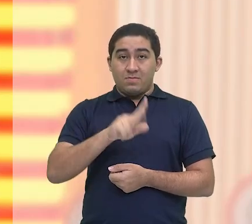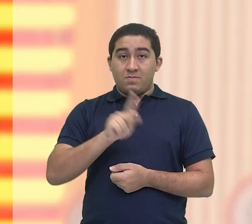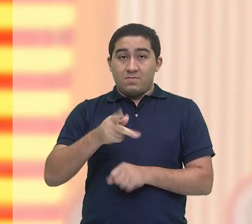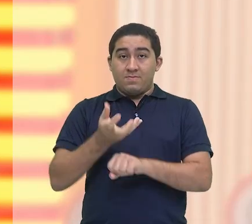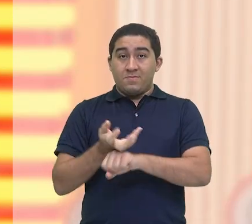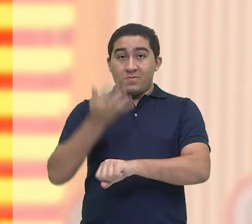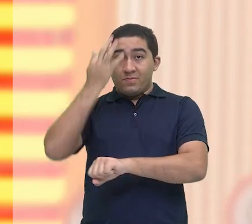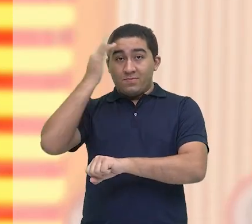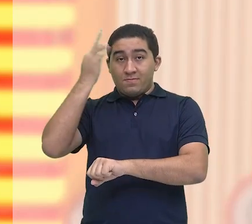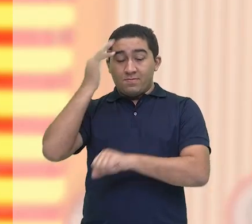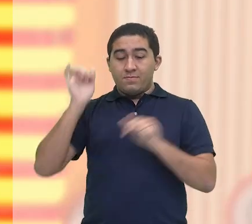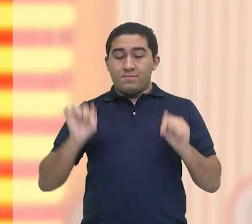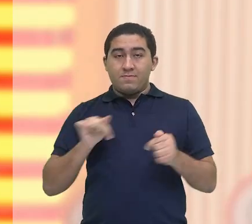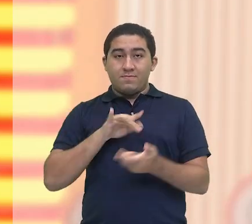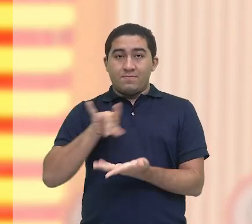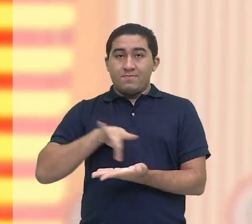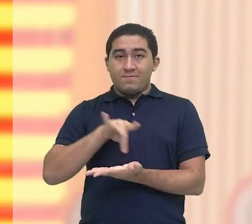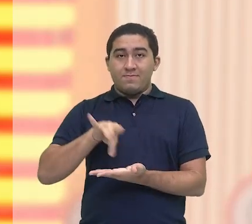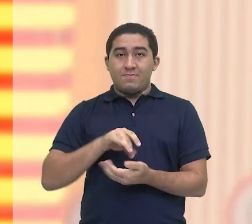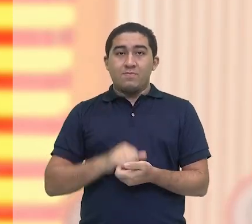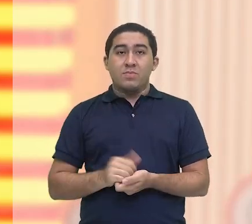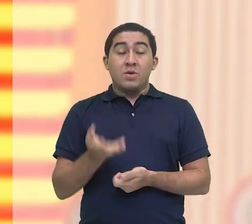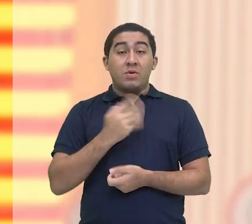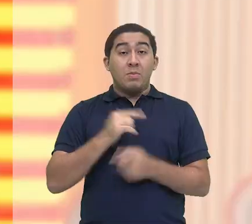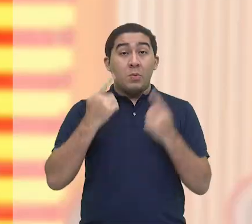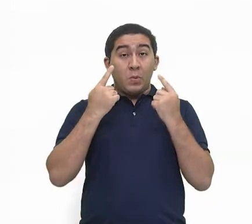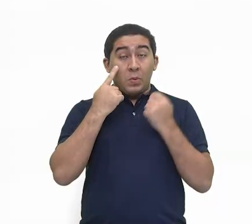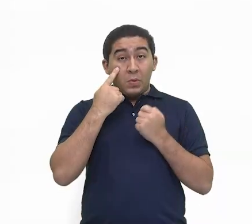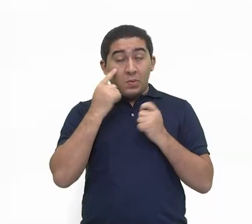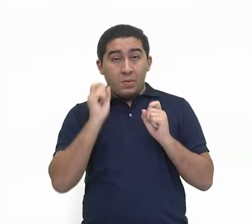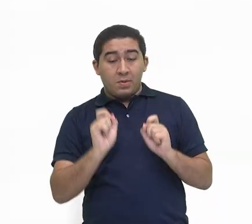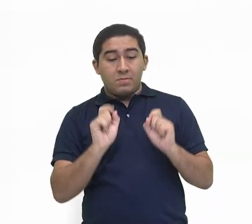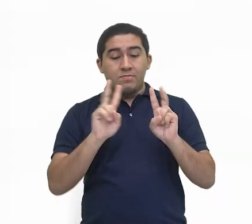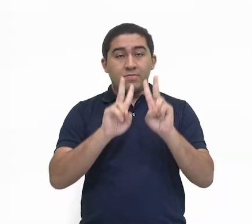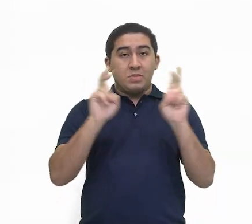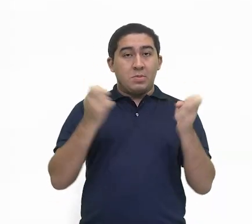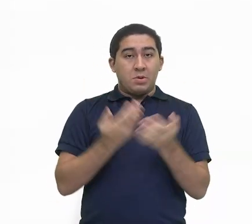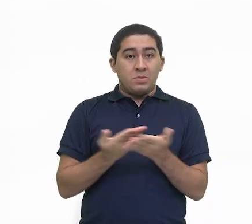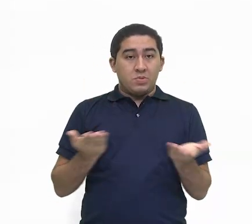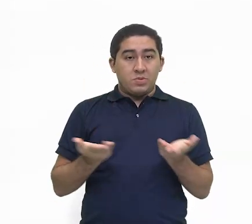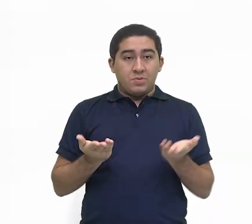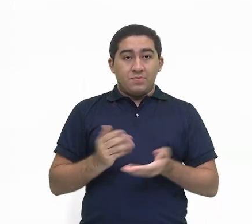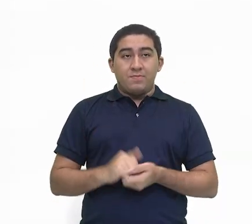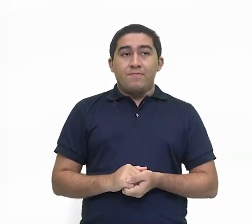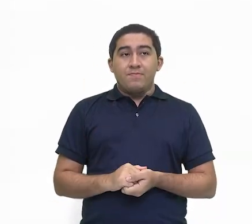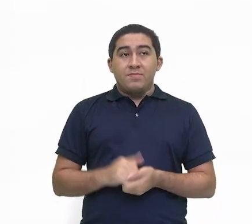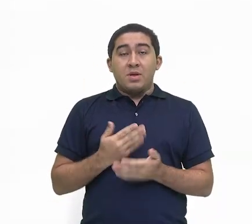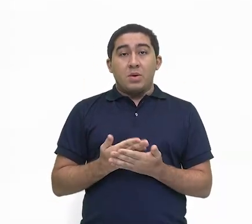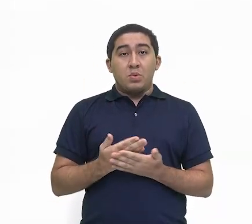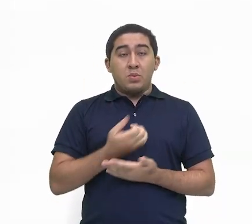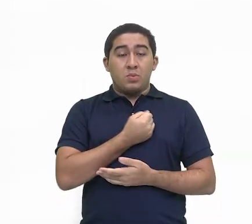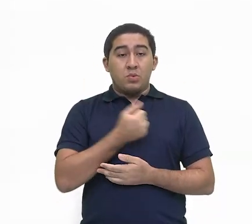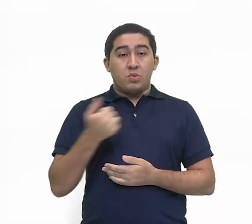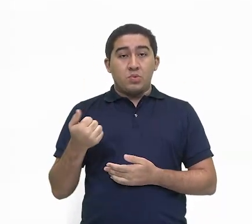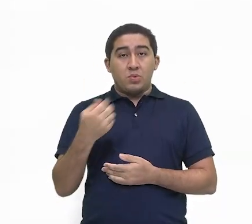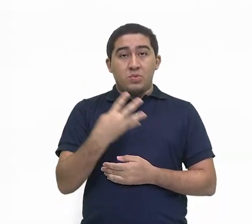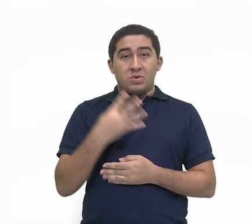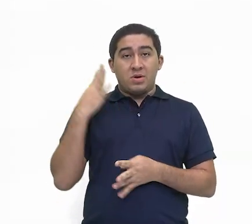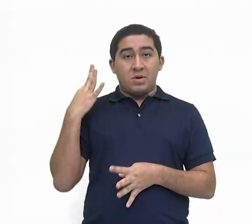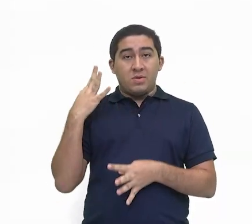Mídias de Educação do Amazonas. Vamos então agora acompanhar aí o assunto da aula. Aula de número